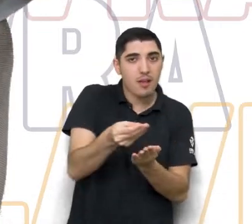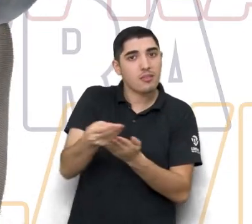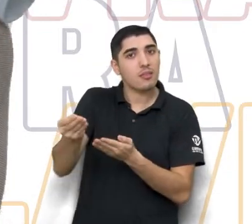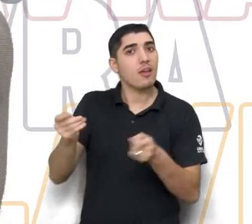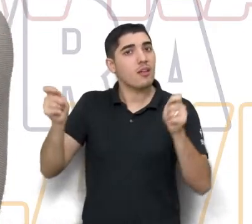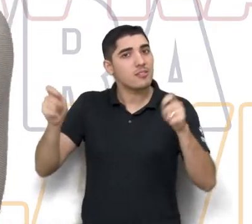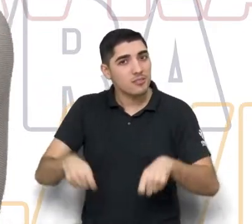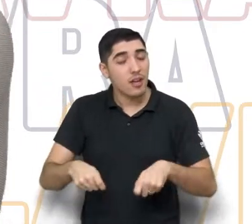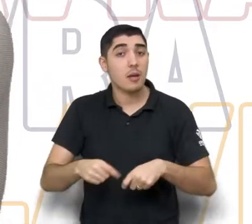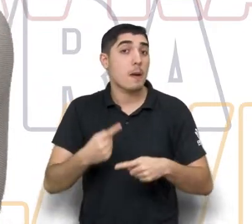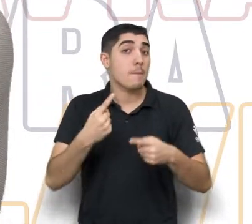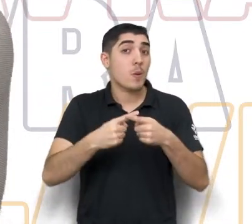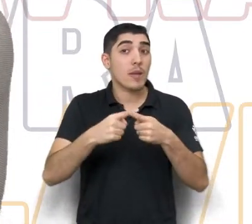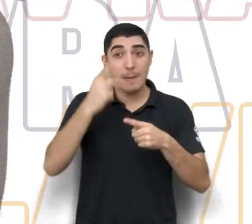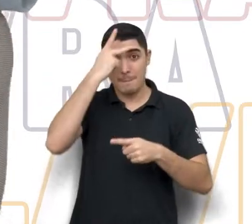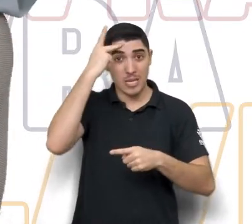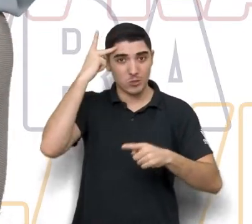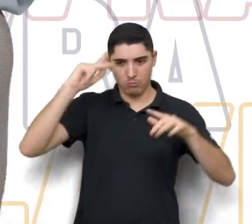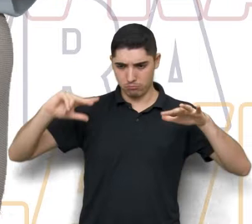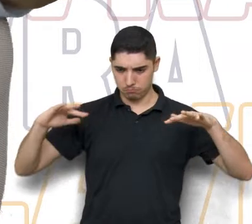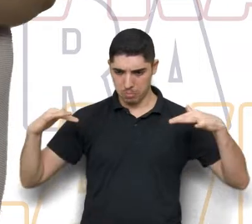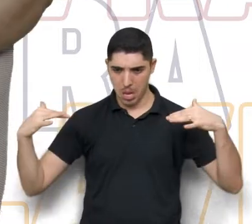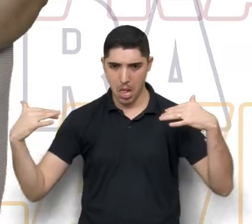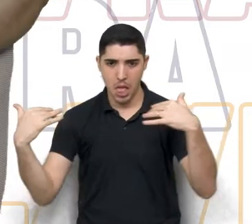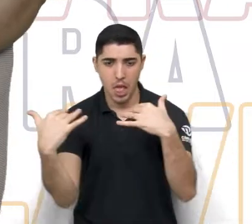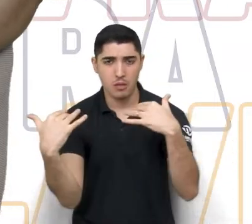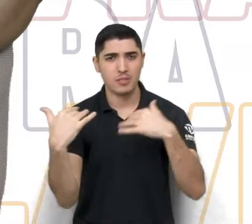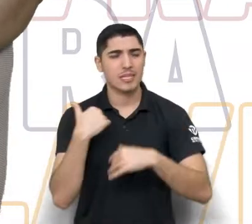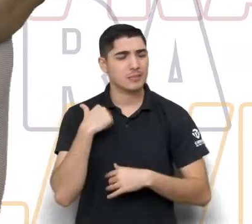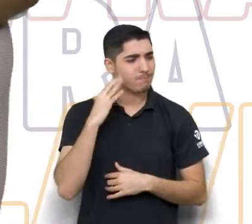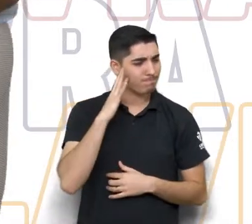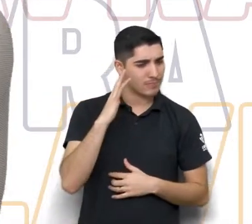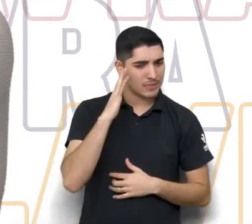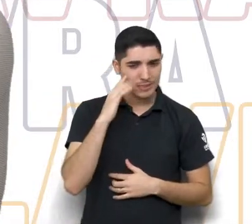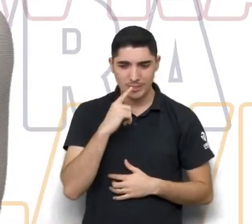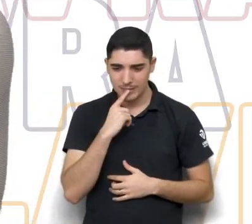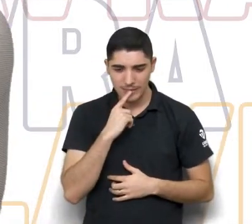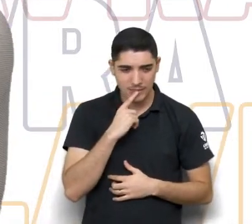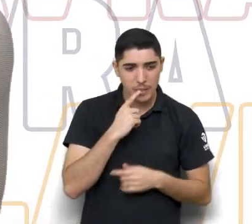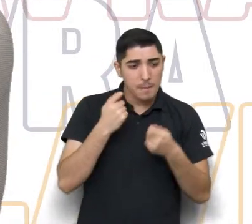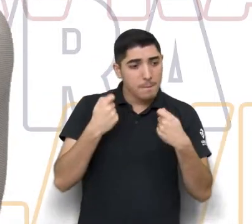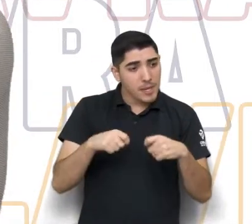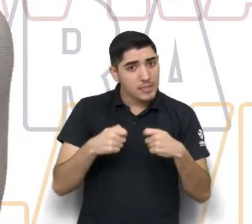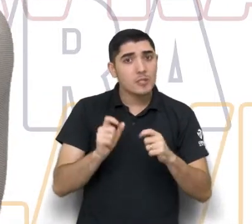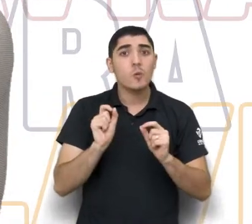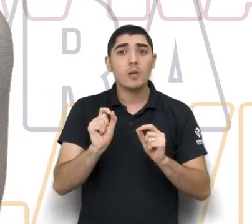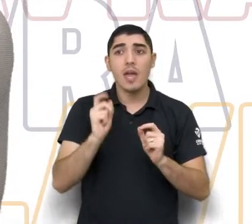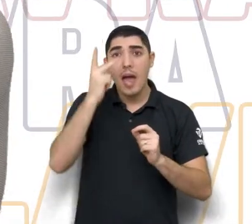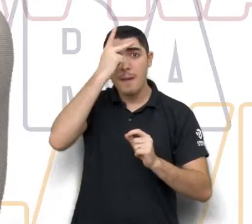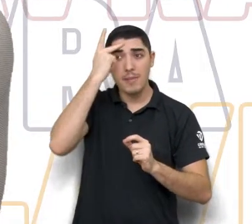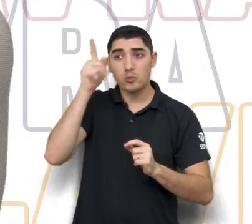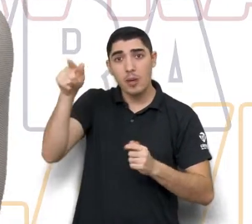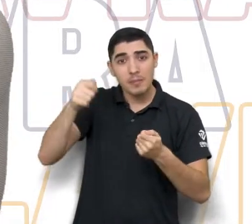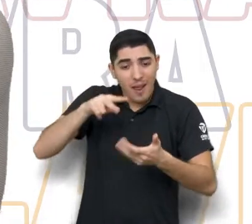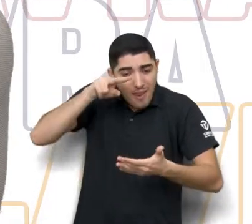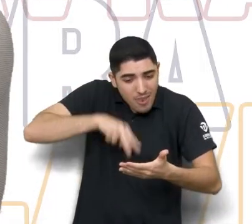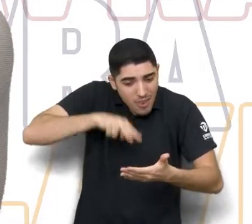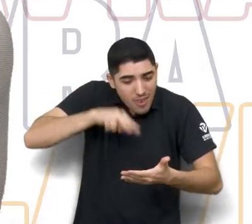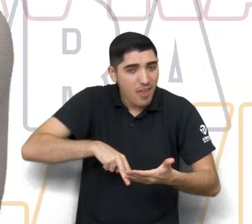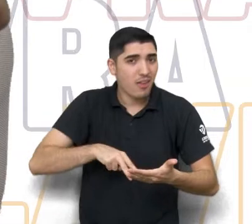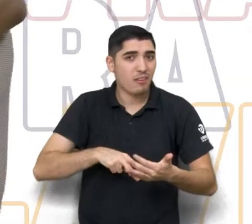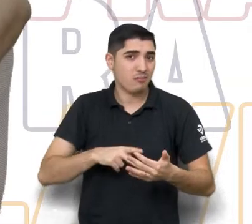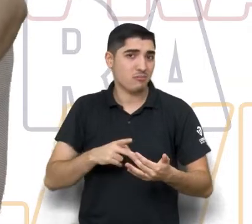o público nos circundava, né? Eu pensava comigo assim, precisava de alguma coisa para fazer com que as pessoas pegassem, né, a